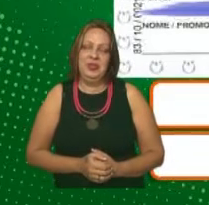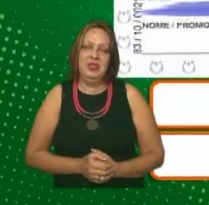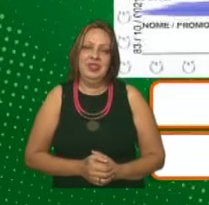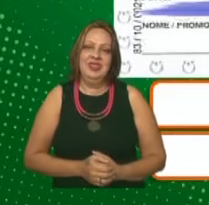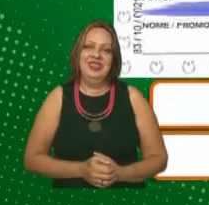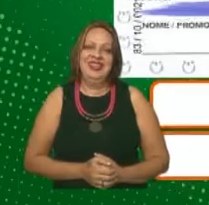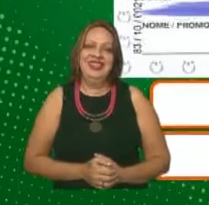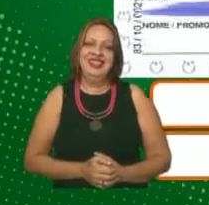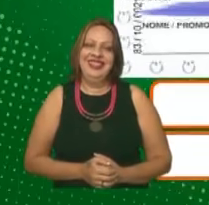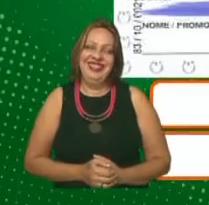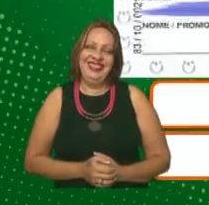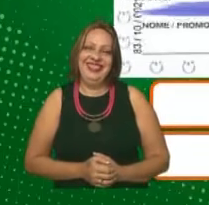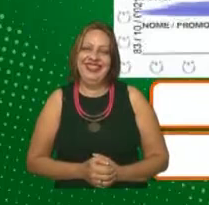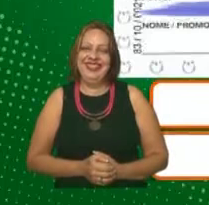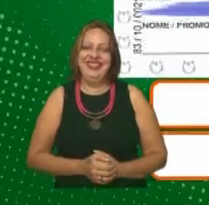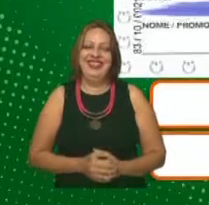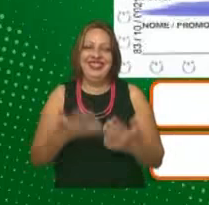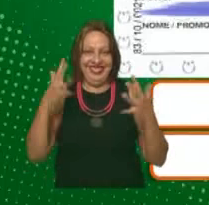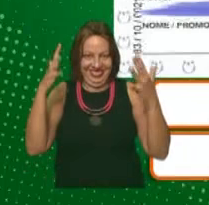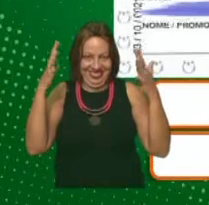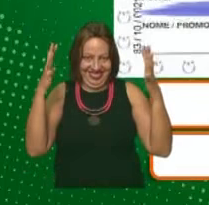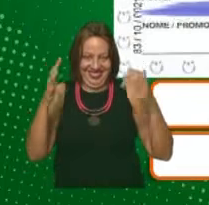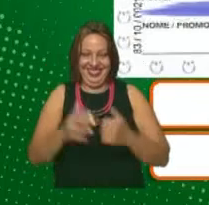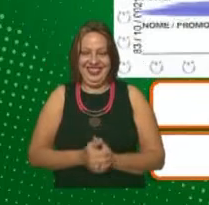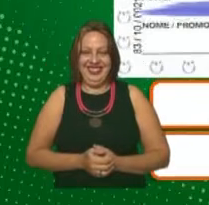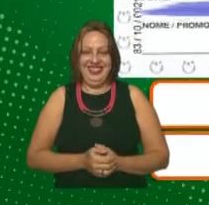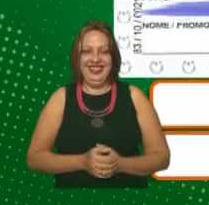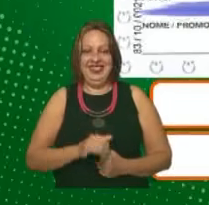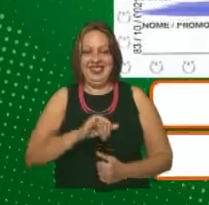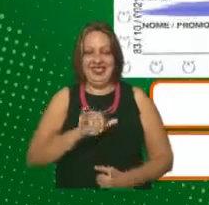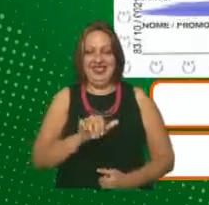supervisor regional Itaporanga. Parabéns, Jaime,